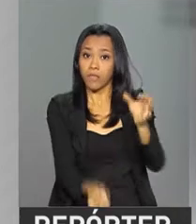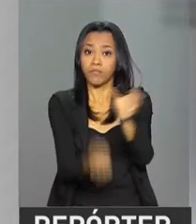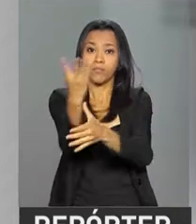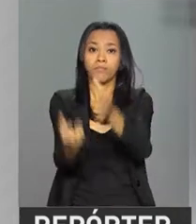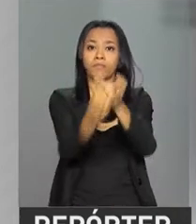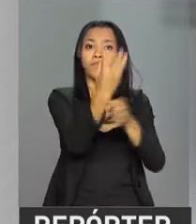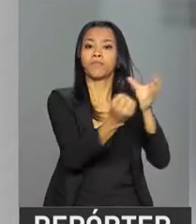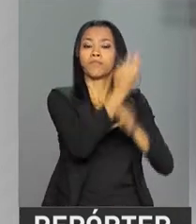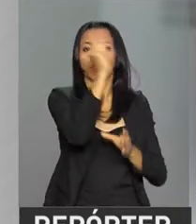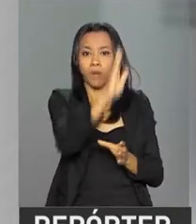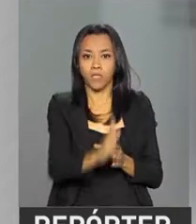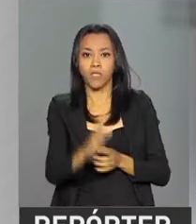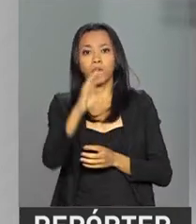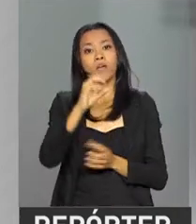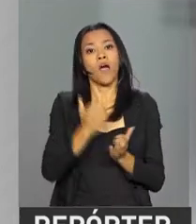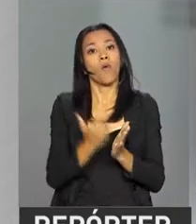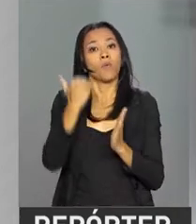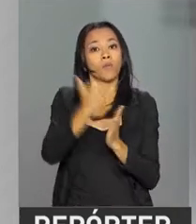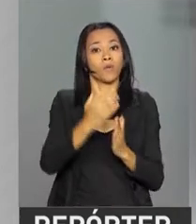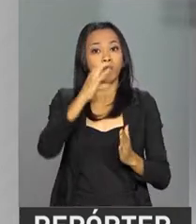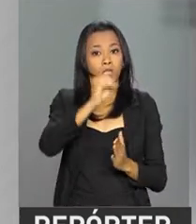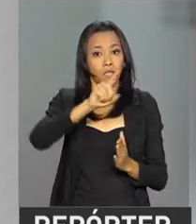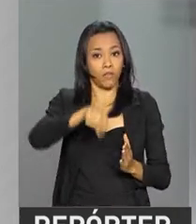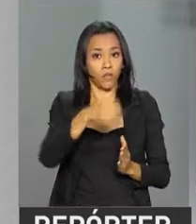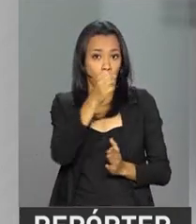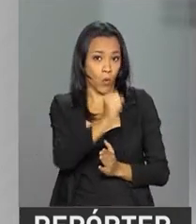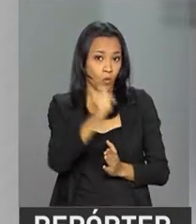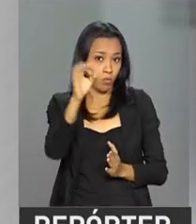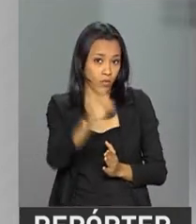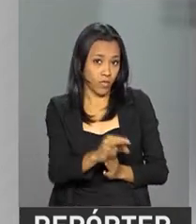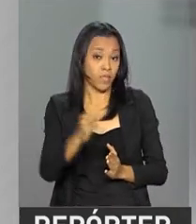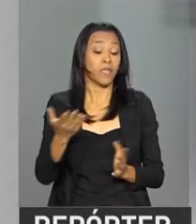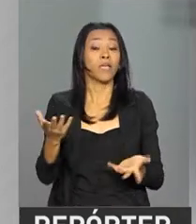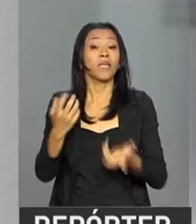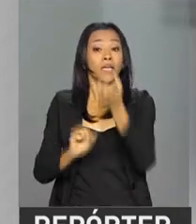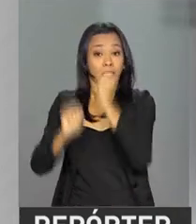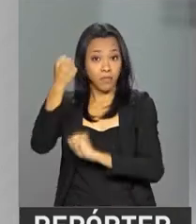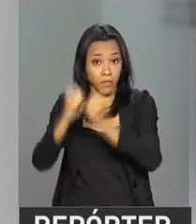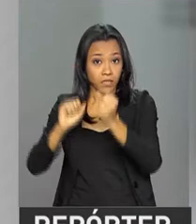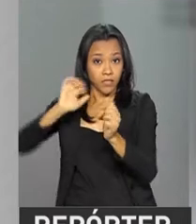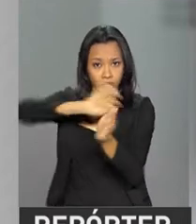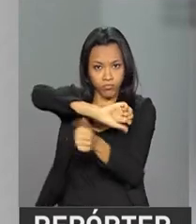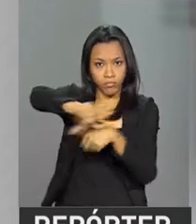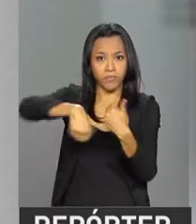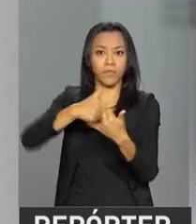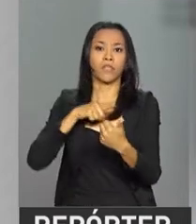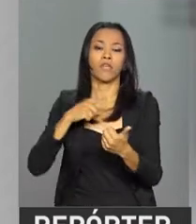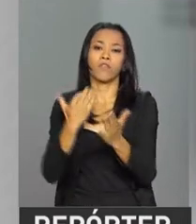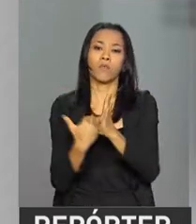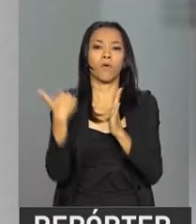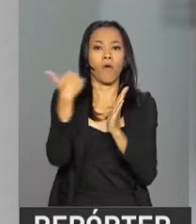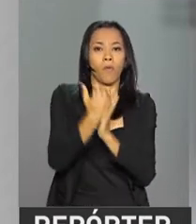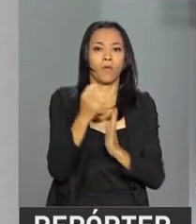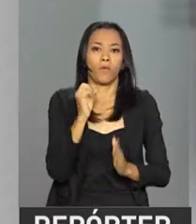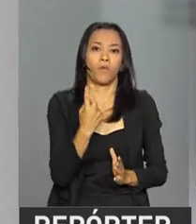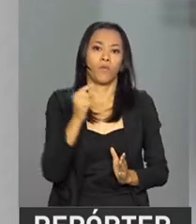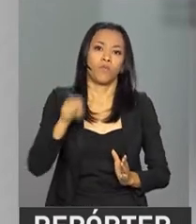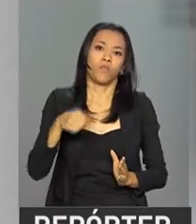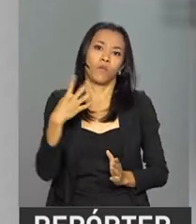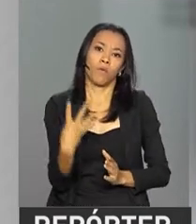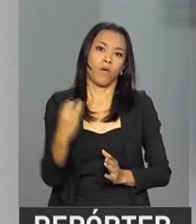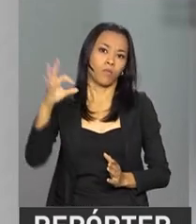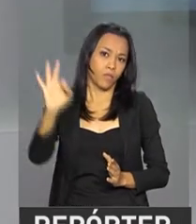cresceu 0,8 por cento e as empresas de transformação registraram no período um crescimento 1,4 por